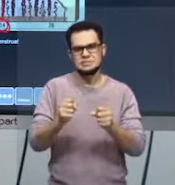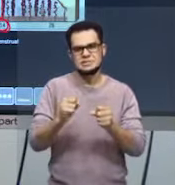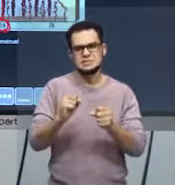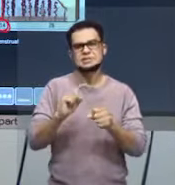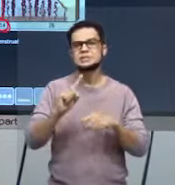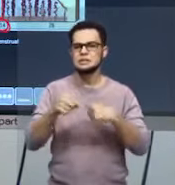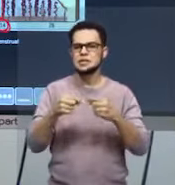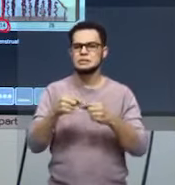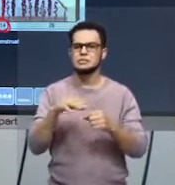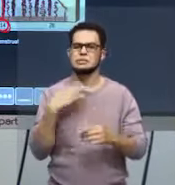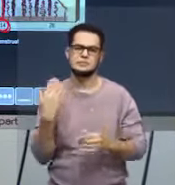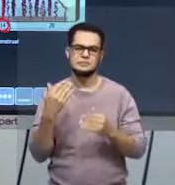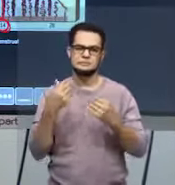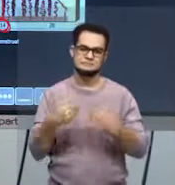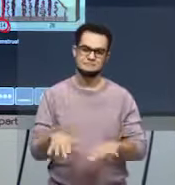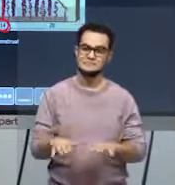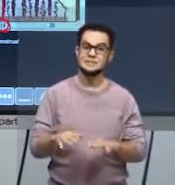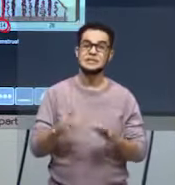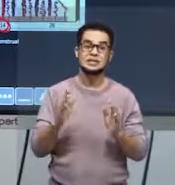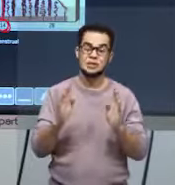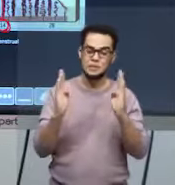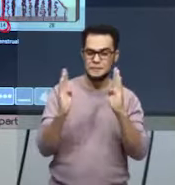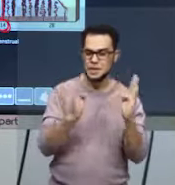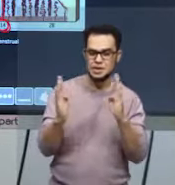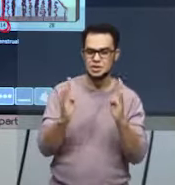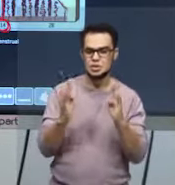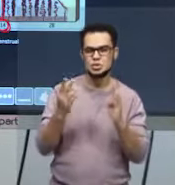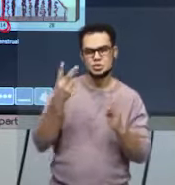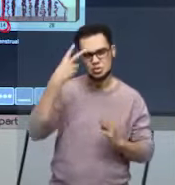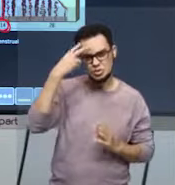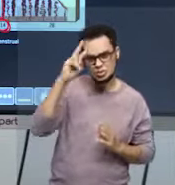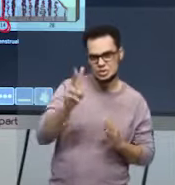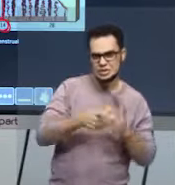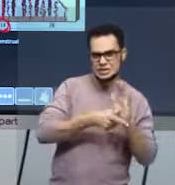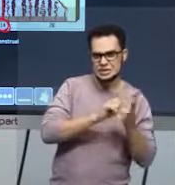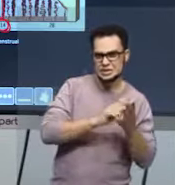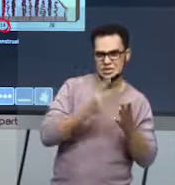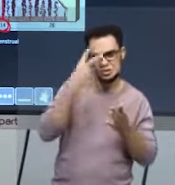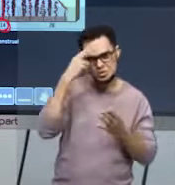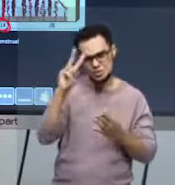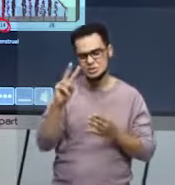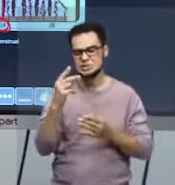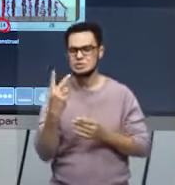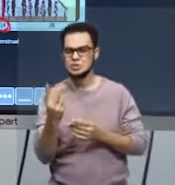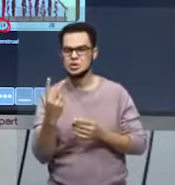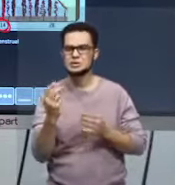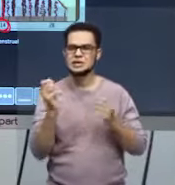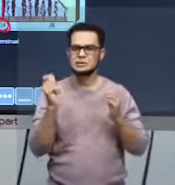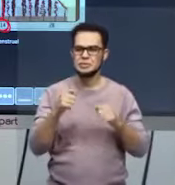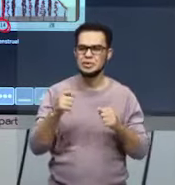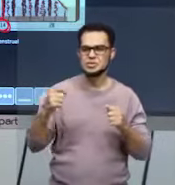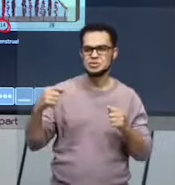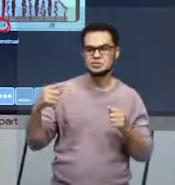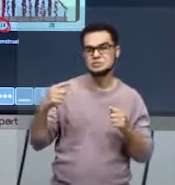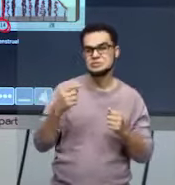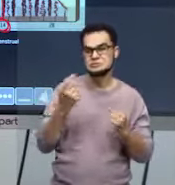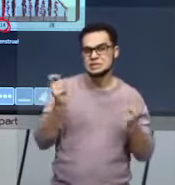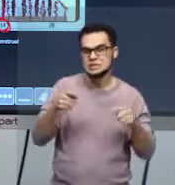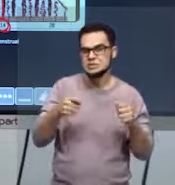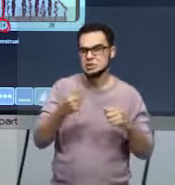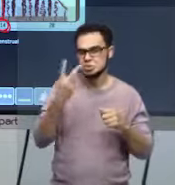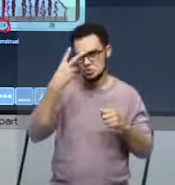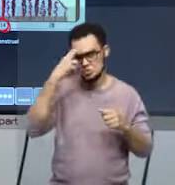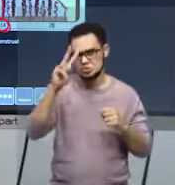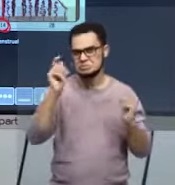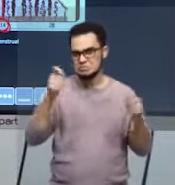E tem aí um período que a gente coloca uns 2 dias antes, uns 2 dias depois, porque o espermatozoide pode ficar vivo uns 2 dias. Então,